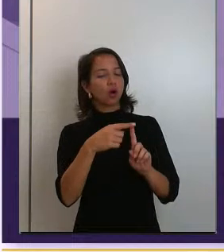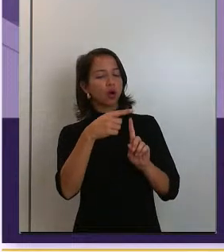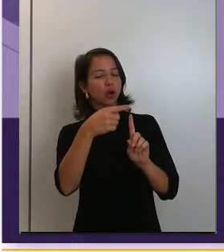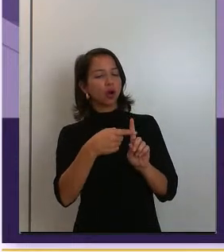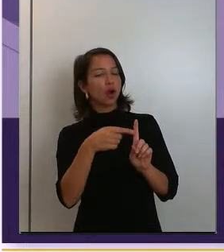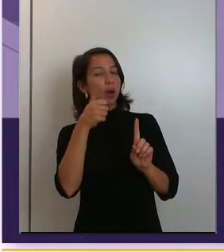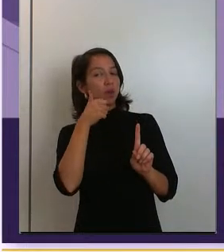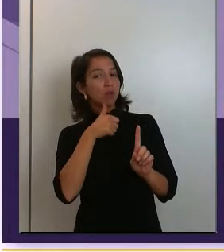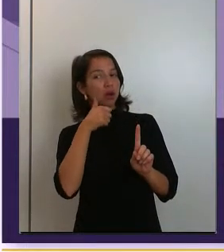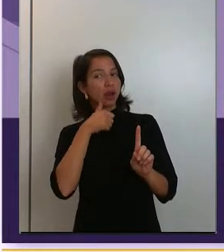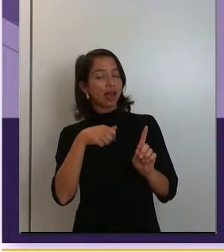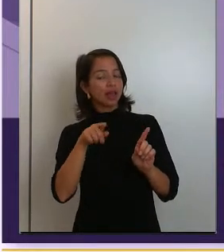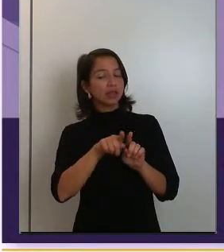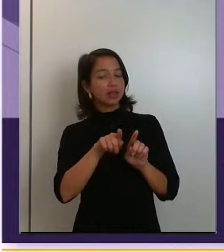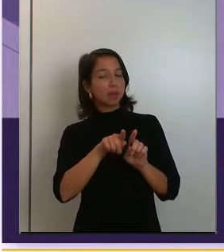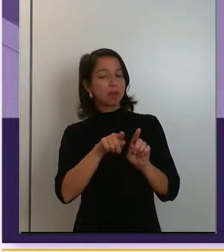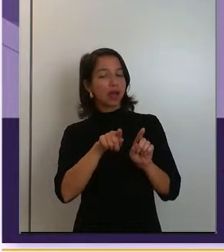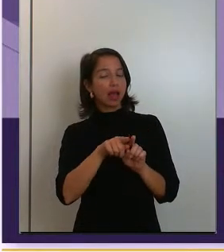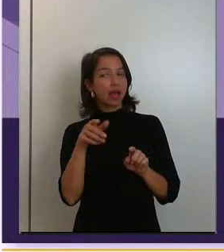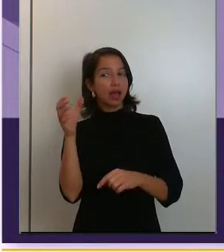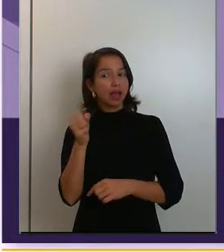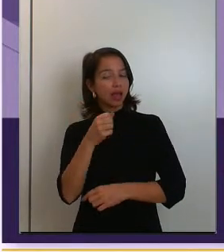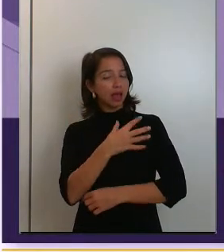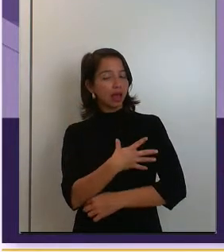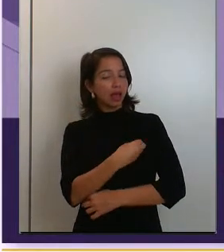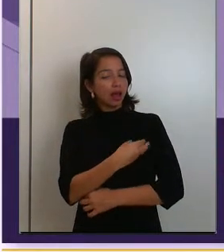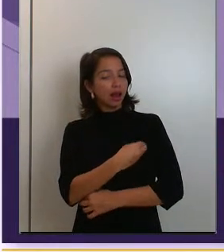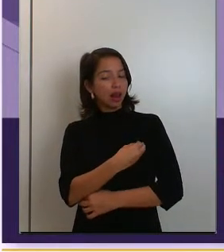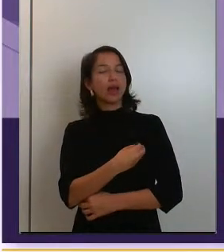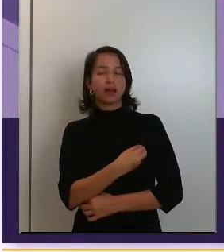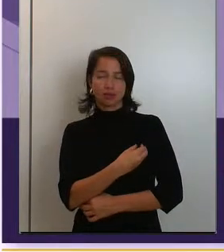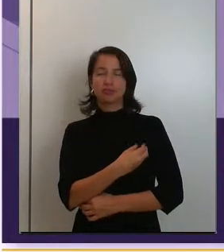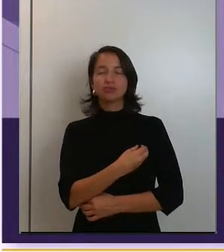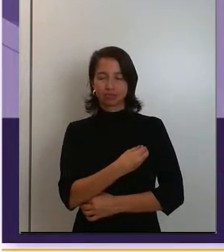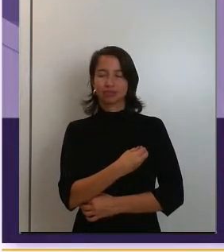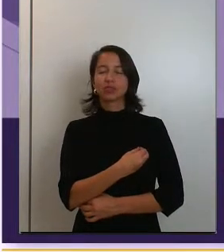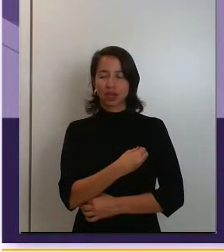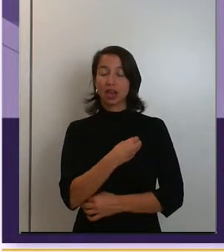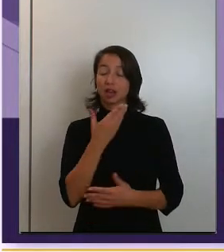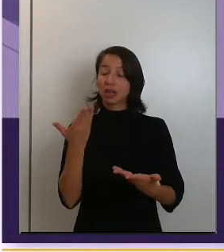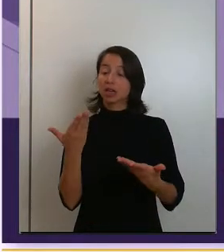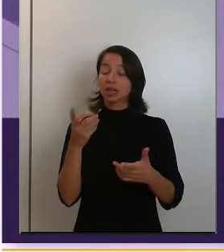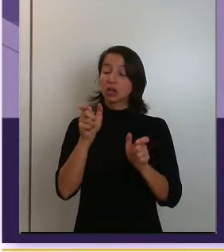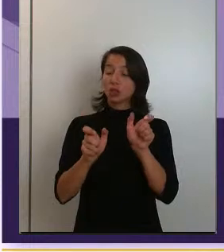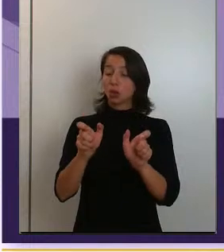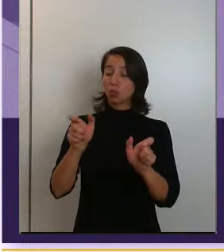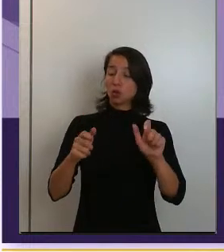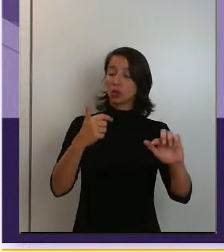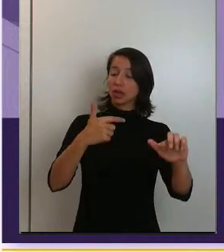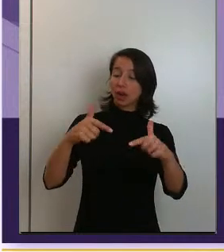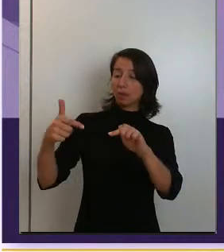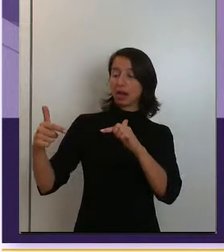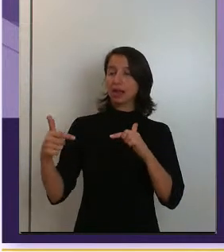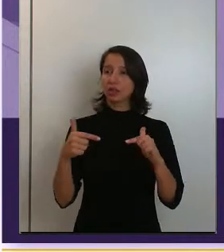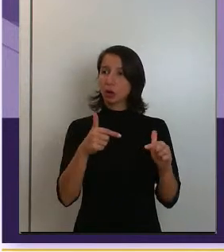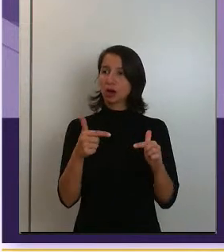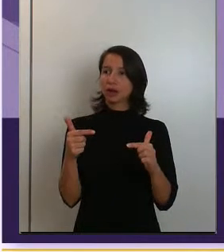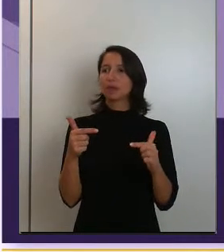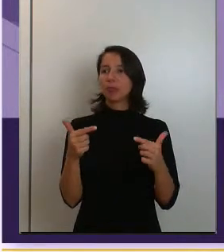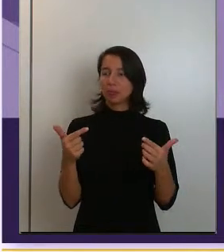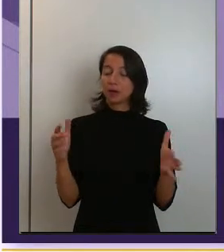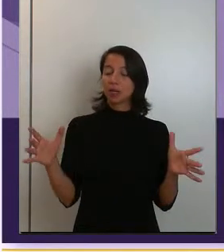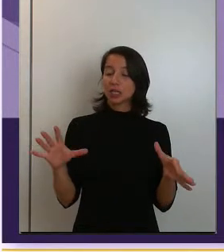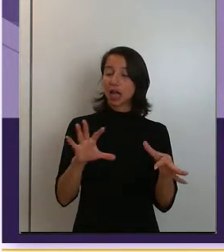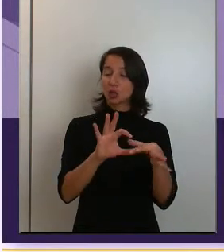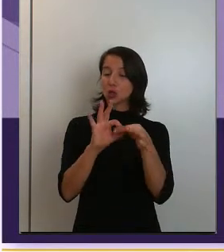gestante lactante como trabalhadora, que é o que limita um pouco aqui a atuação do MPT, né? Até porque está tudo relacionado, né? Está tudo